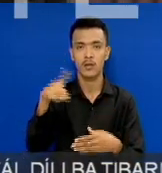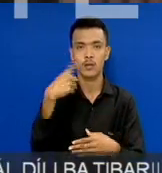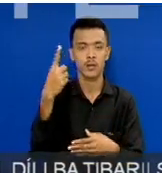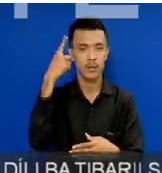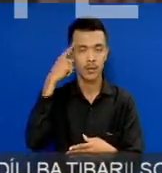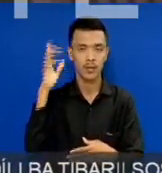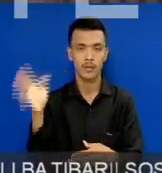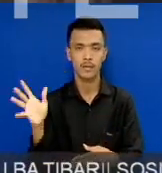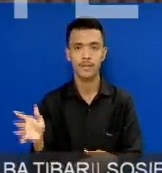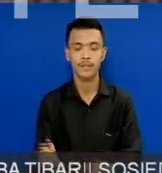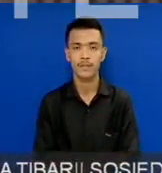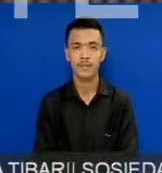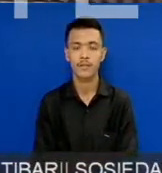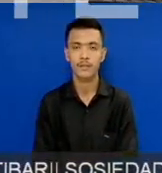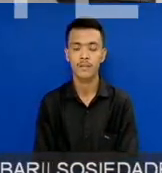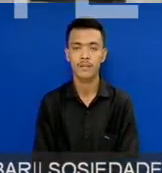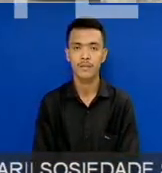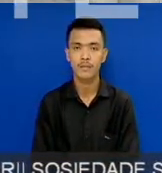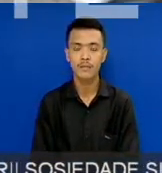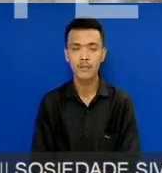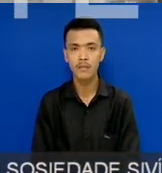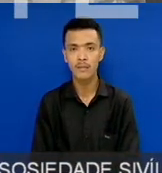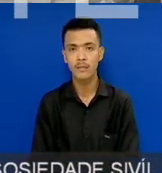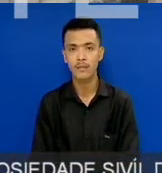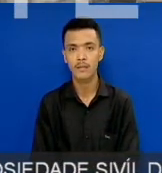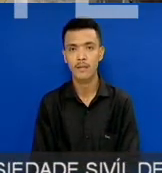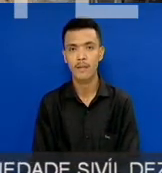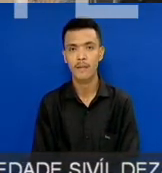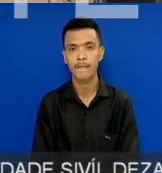Lima Nulu. Aliança Nunes Domingos de Deus, ba RTTL.